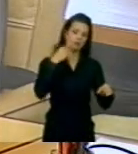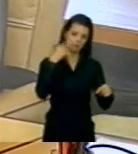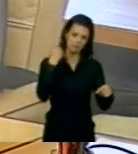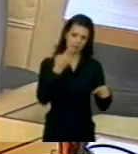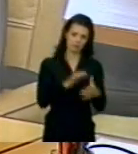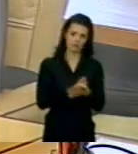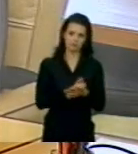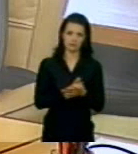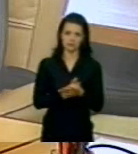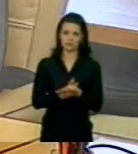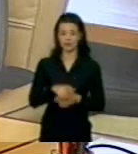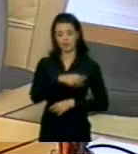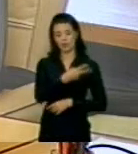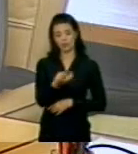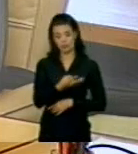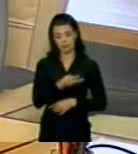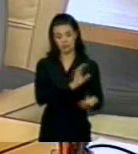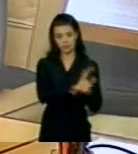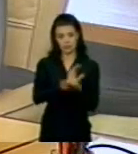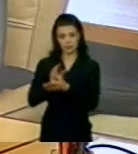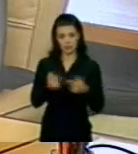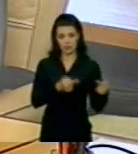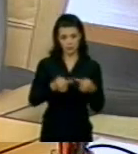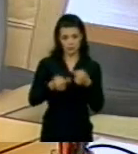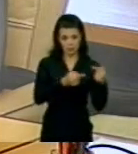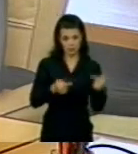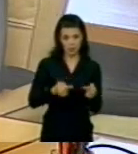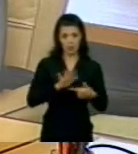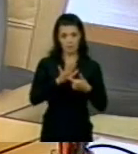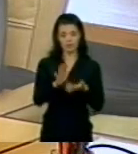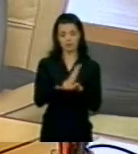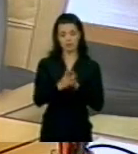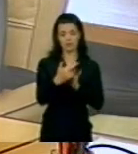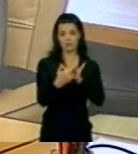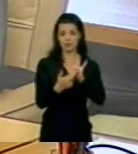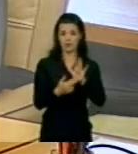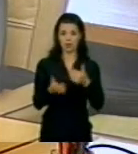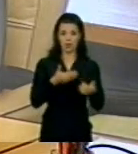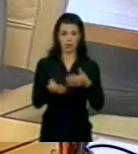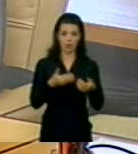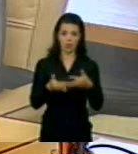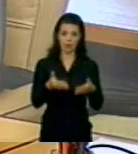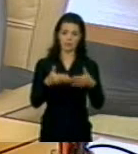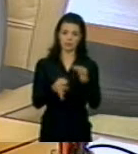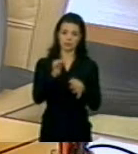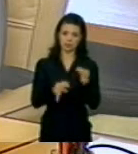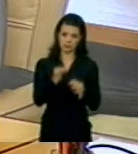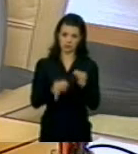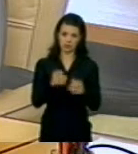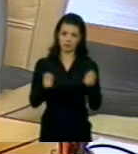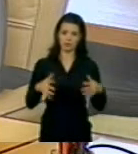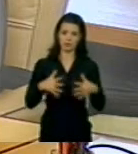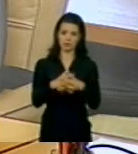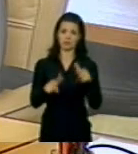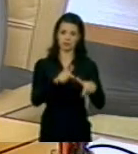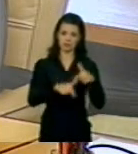dos três partidos autores, tais regras reafirmariam a tese de que qualquer medida judicial que possa interferir